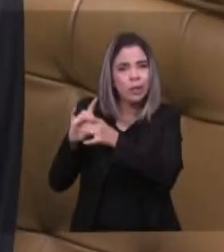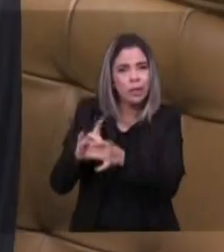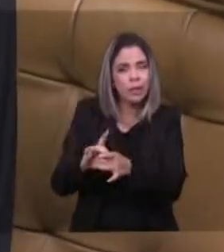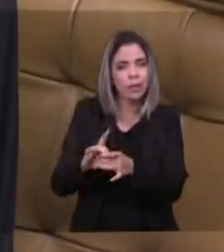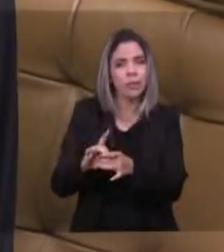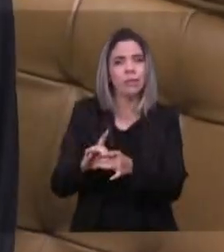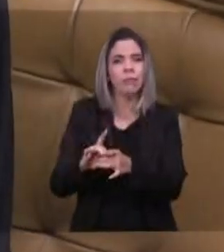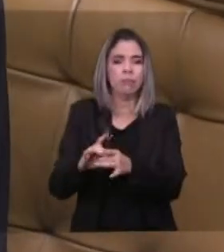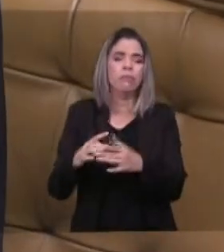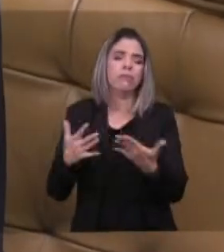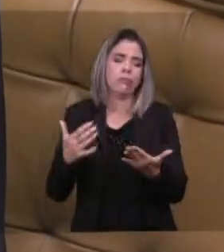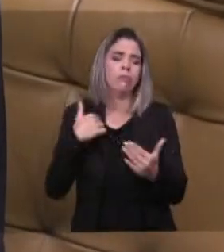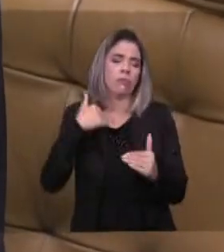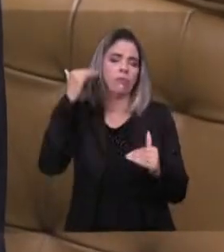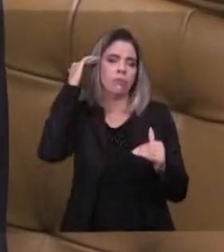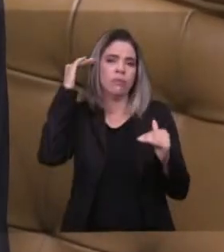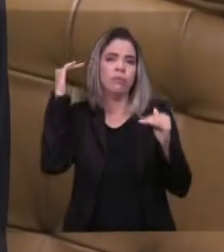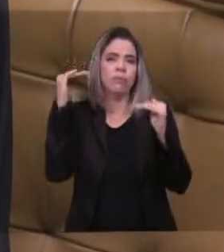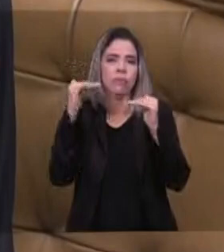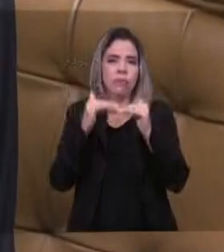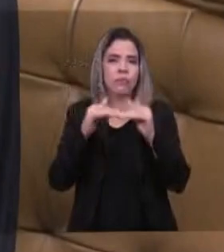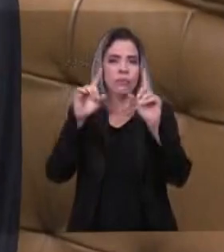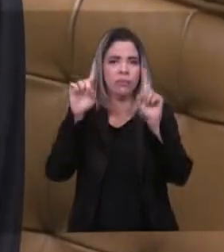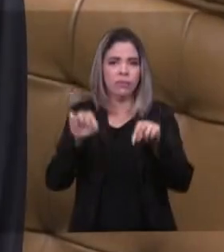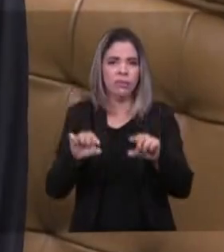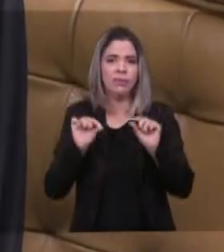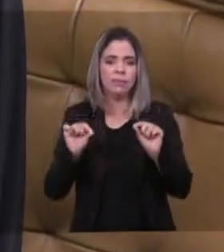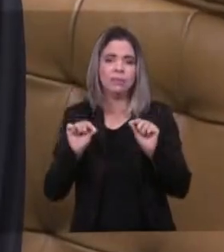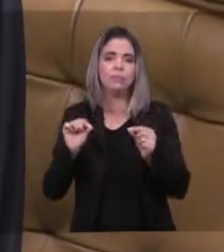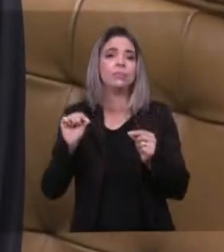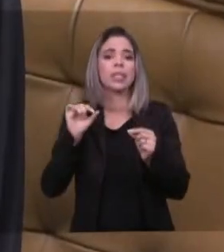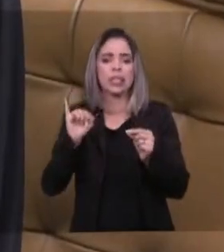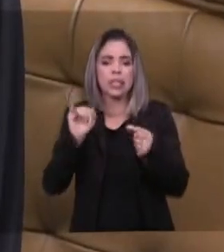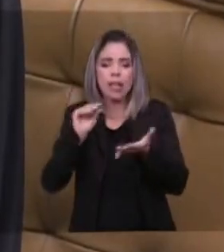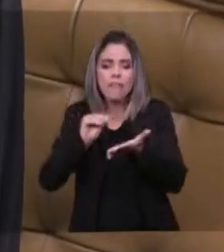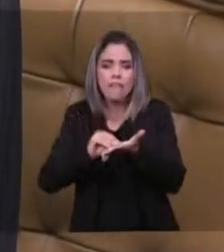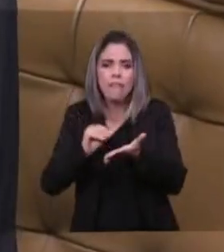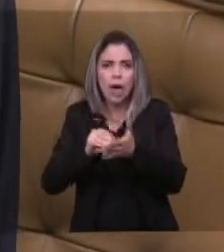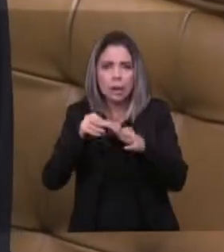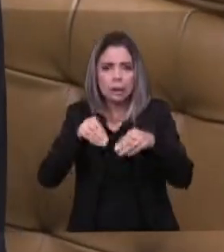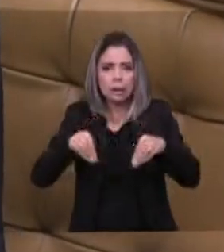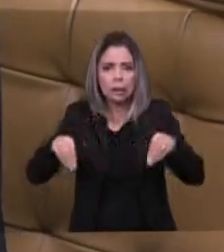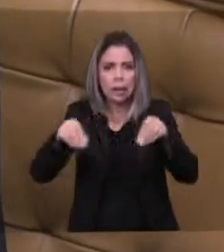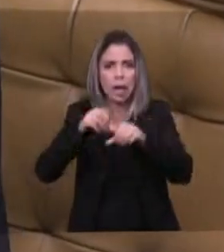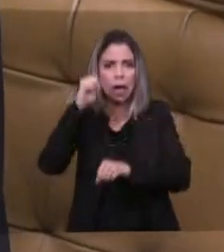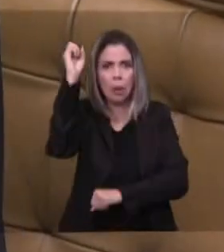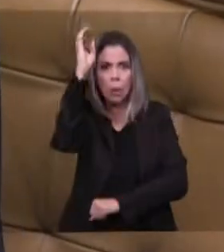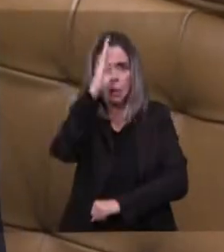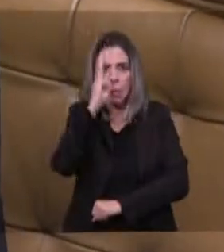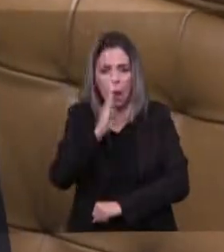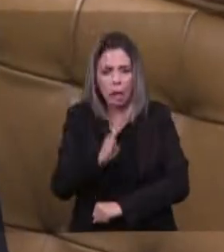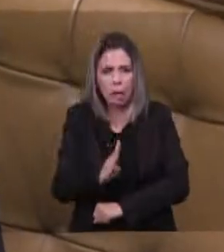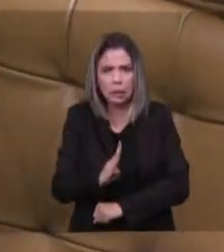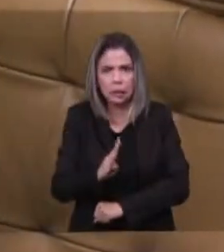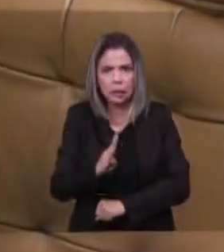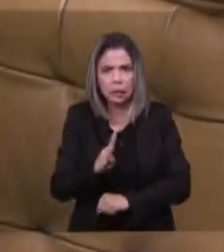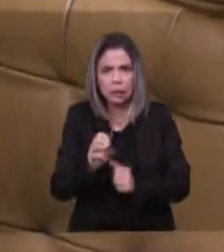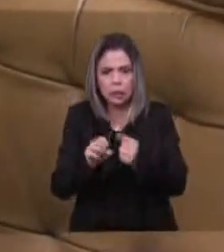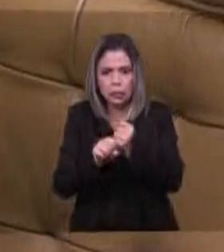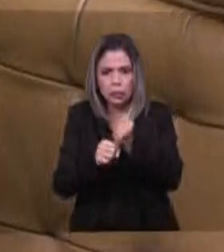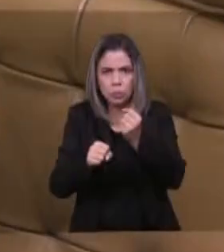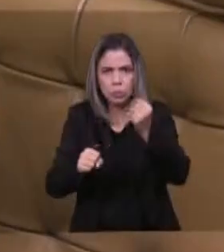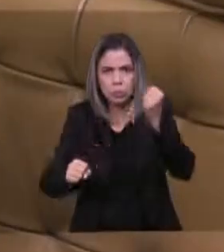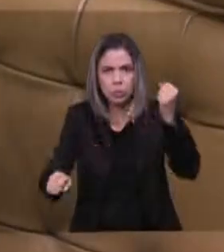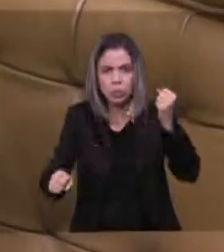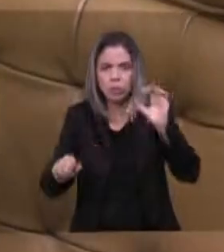claro, concordo, subscrevo. Se faltam terras, num país com essa generosidade, vamos